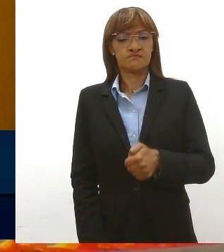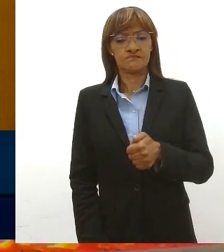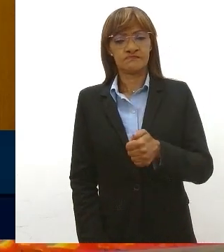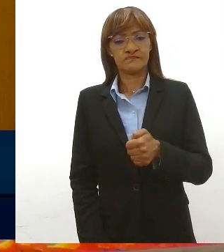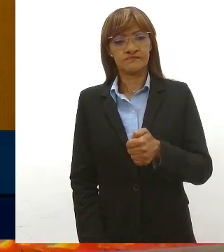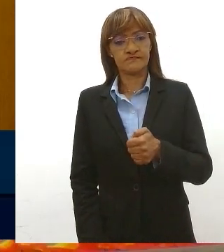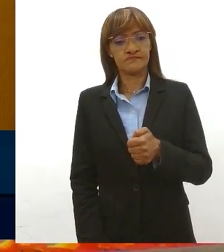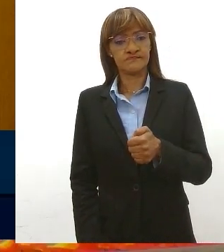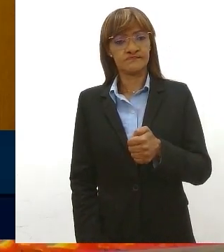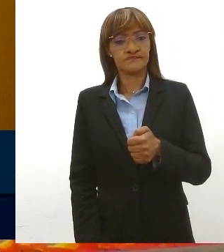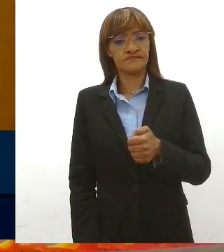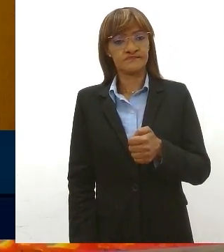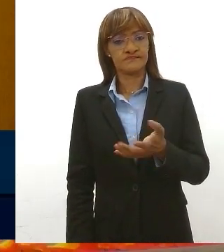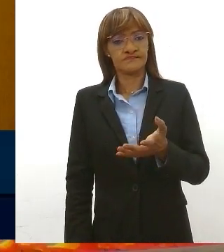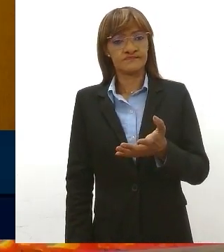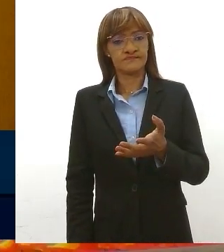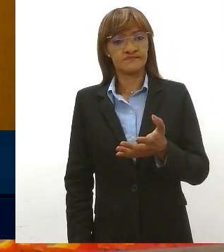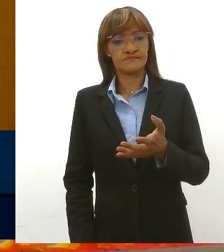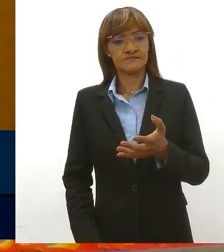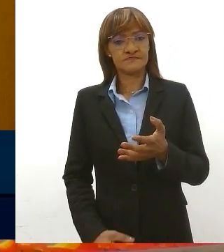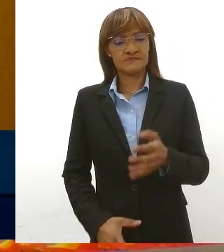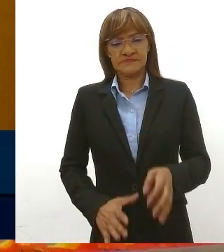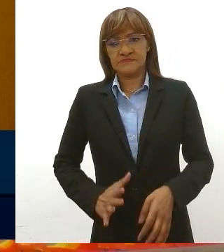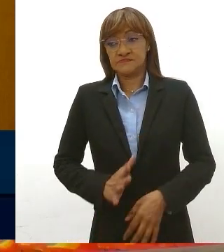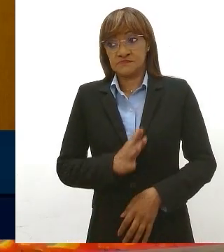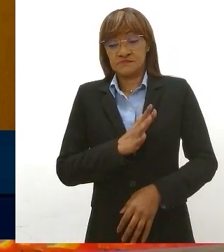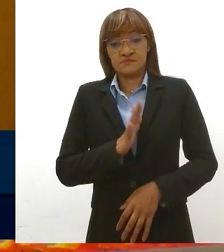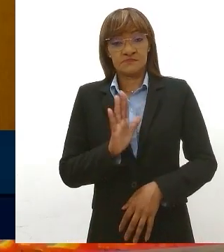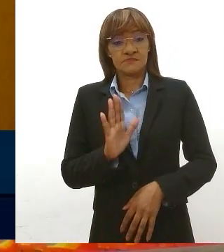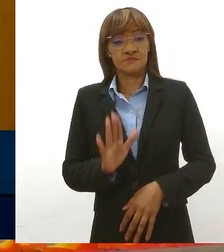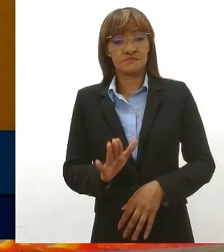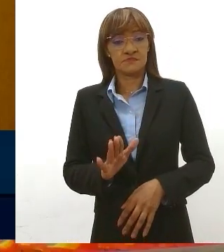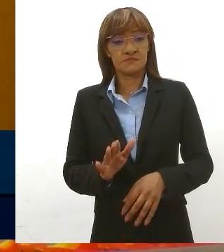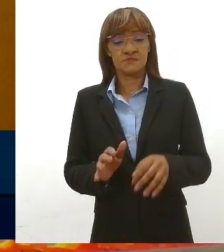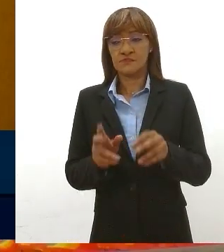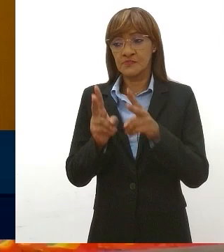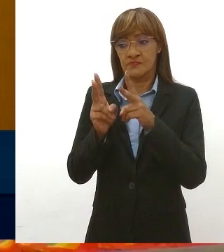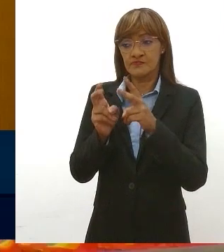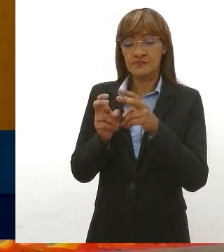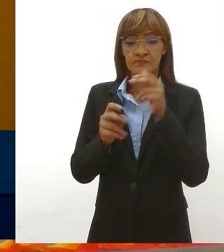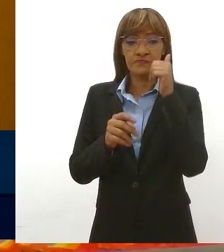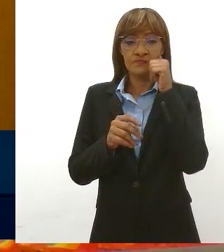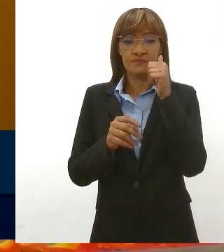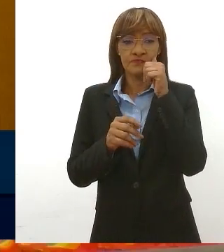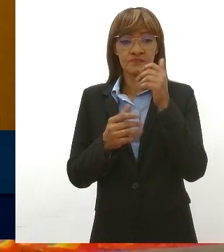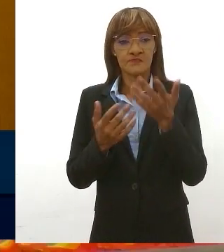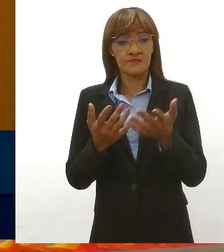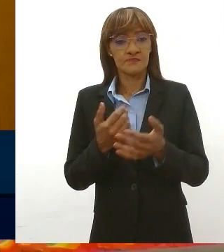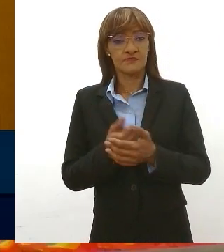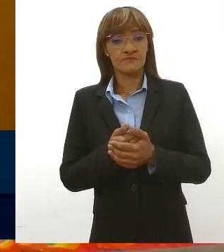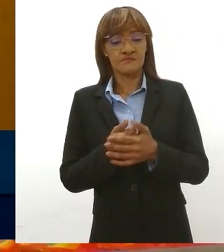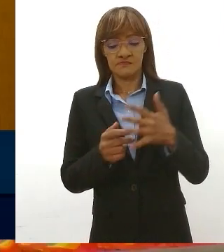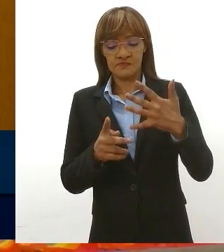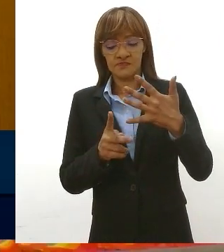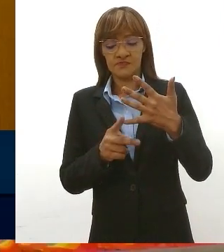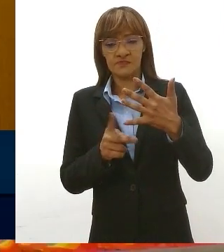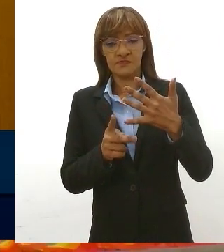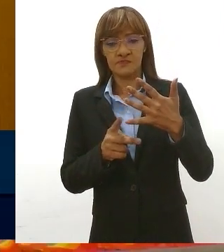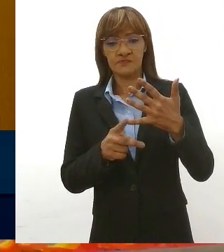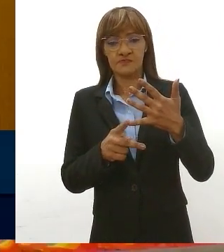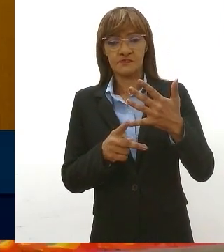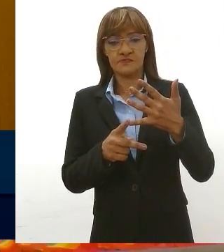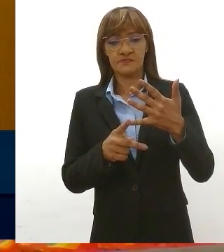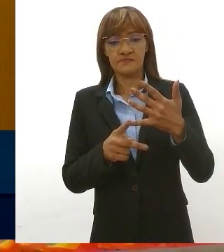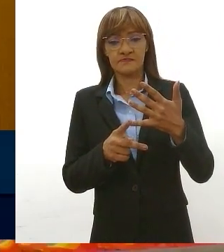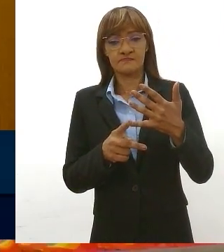misógina, né, do nosso país, de ver a mulher como inferior, faz com que, infelizmente, nós